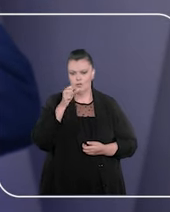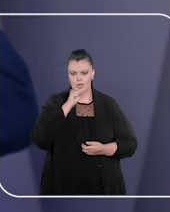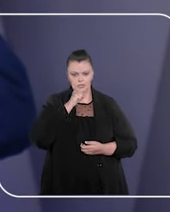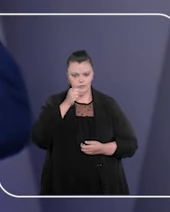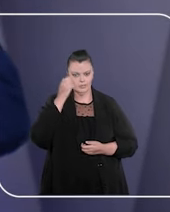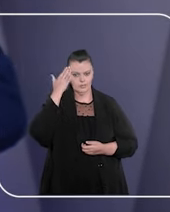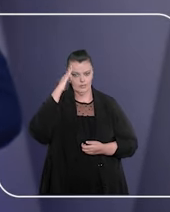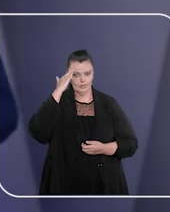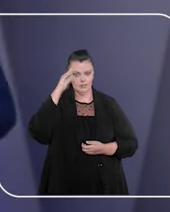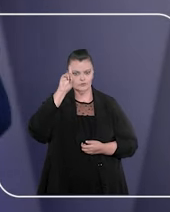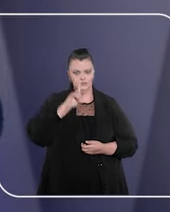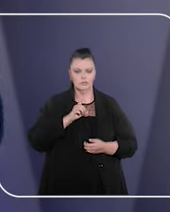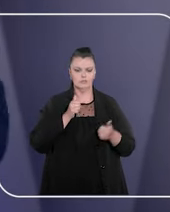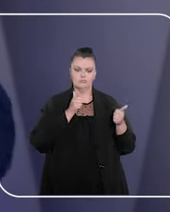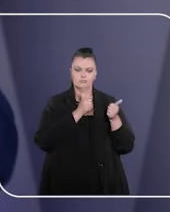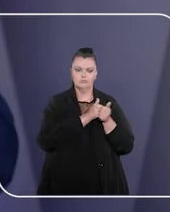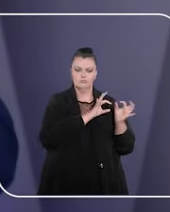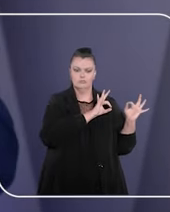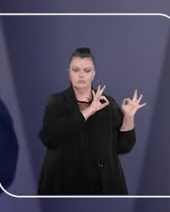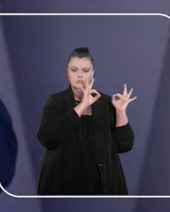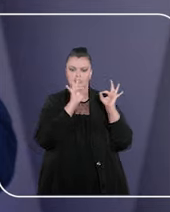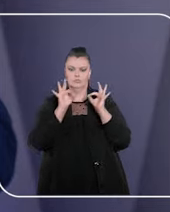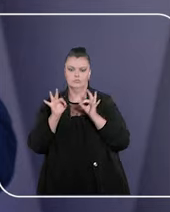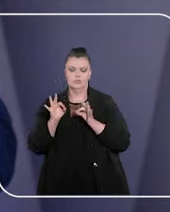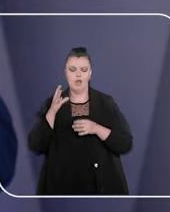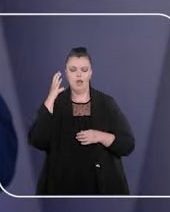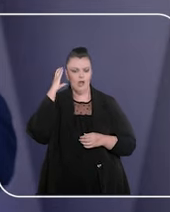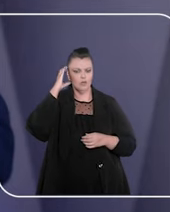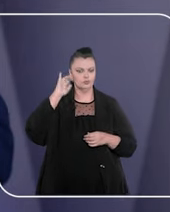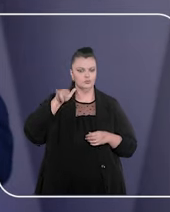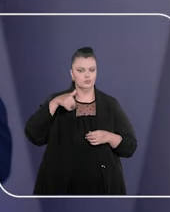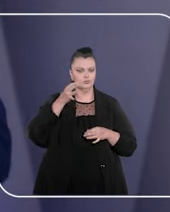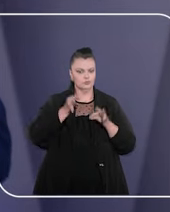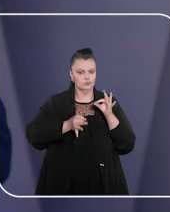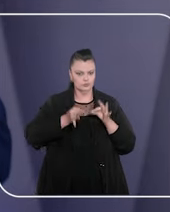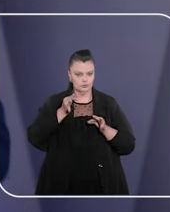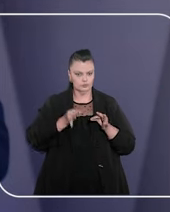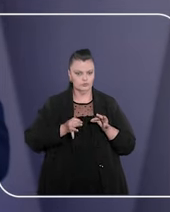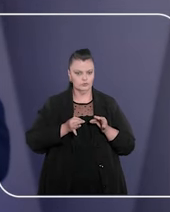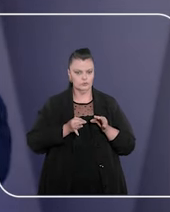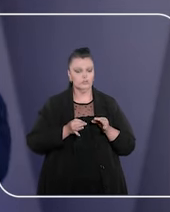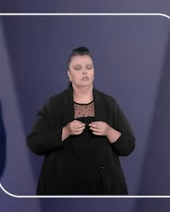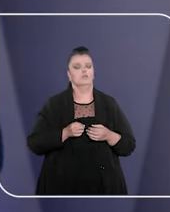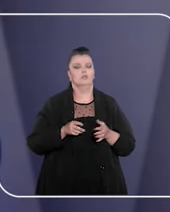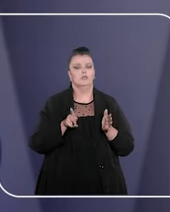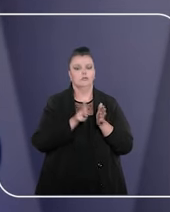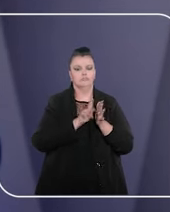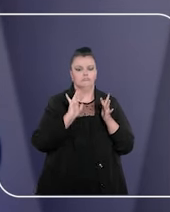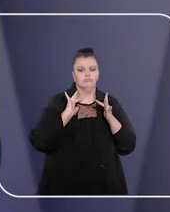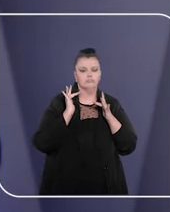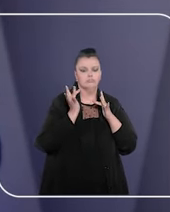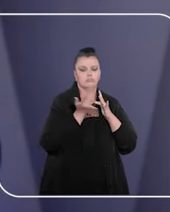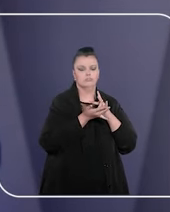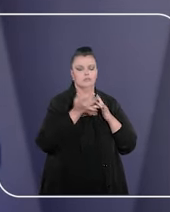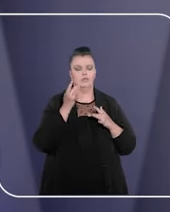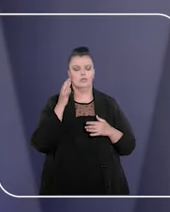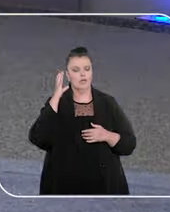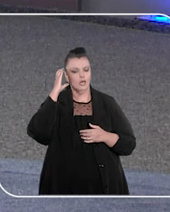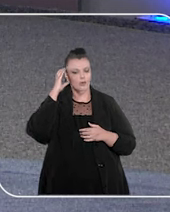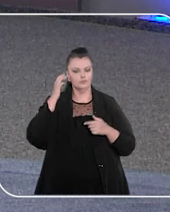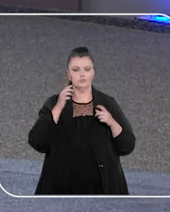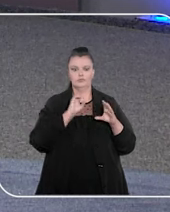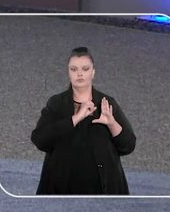entrevistas do Entender Direito, acompanhe a TV e a Rádio Justiça e os nossos canais nas principais plataformas de áudio e